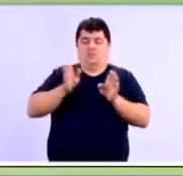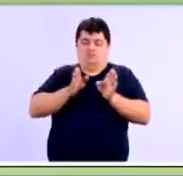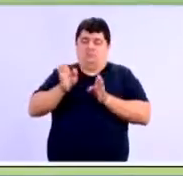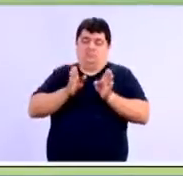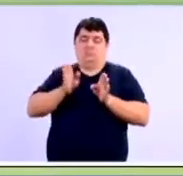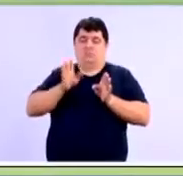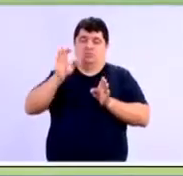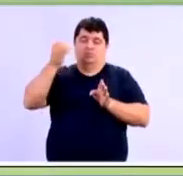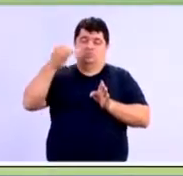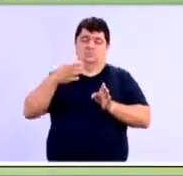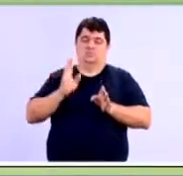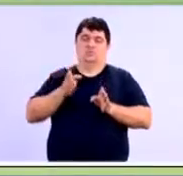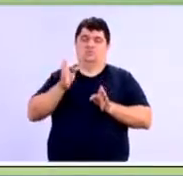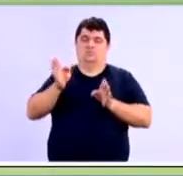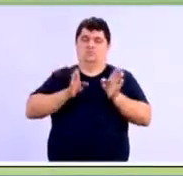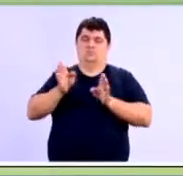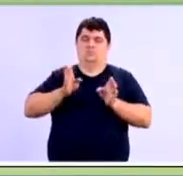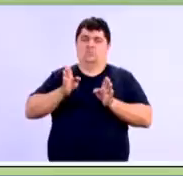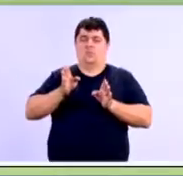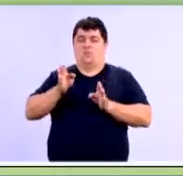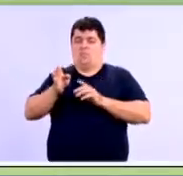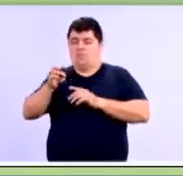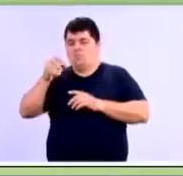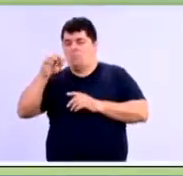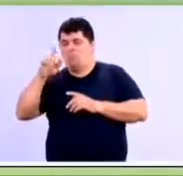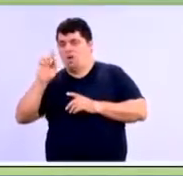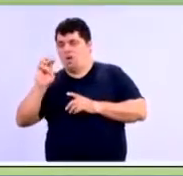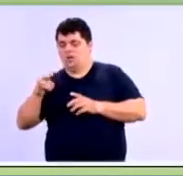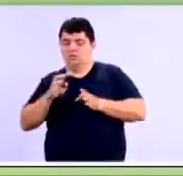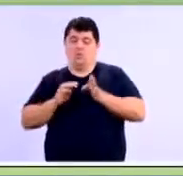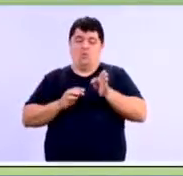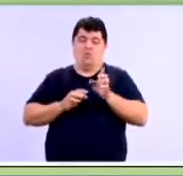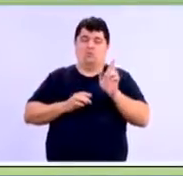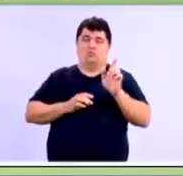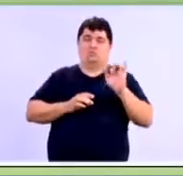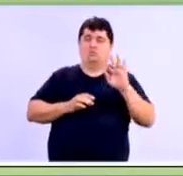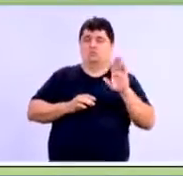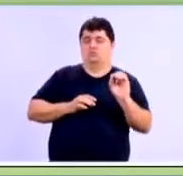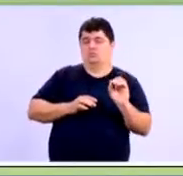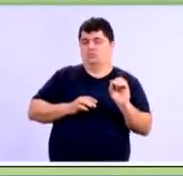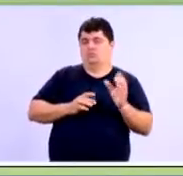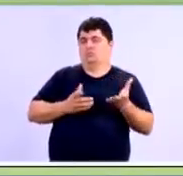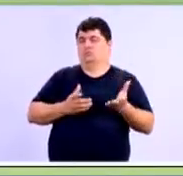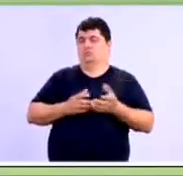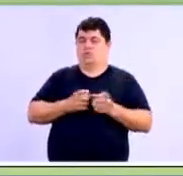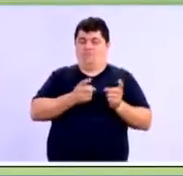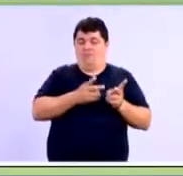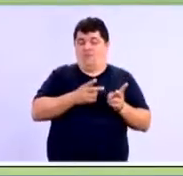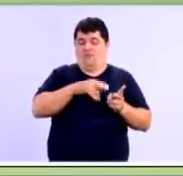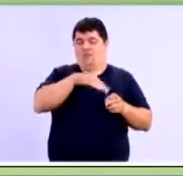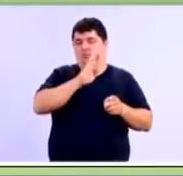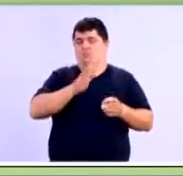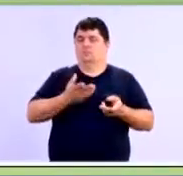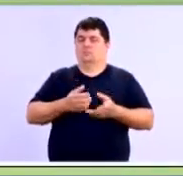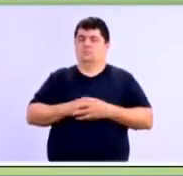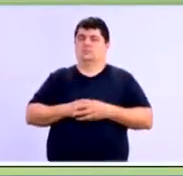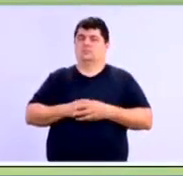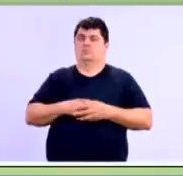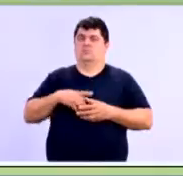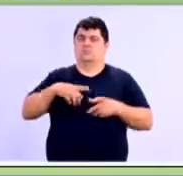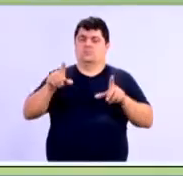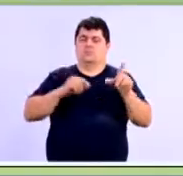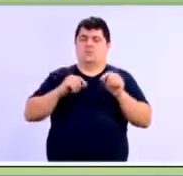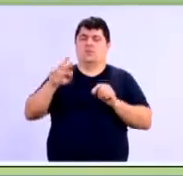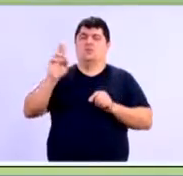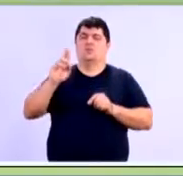duas dicas que a gente dava. Ou melhora na margem, ou eu consigo melhorar na margem, ou eu consigo melhorar no giro. Correto? Essa decisão é